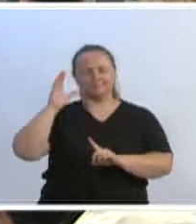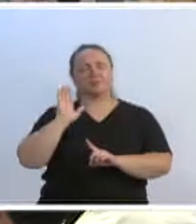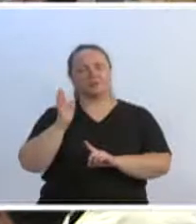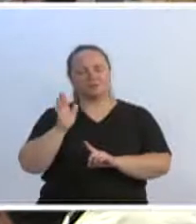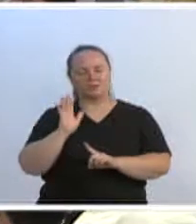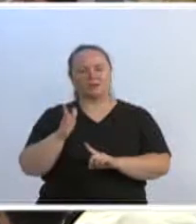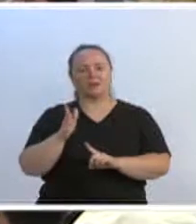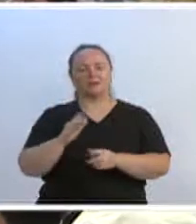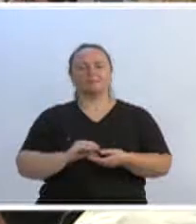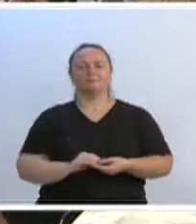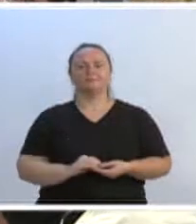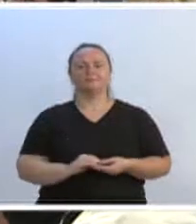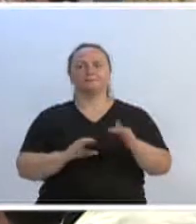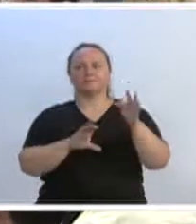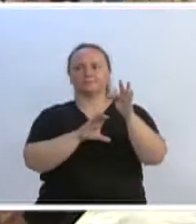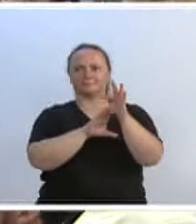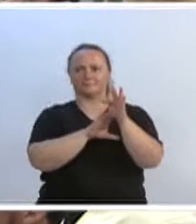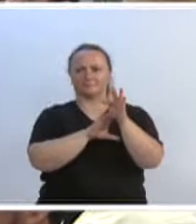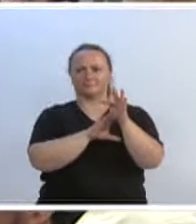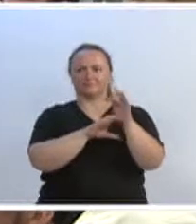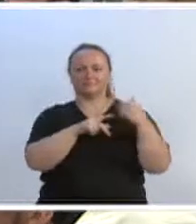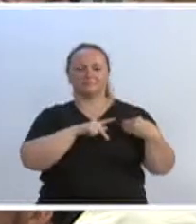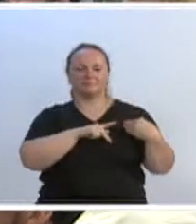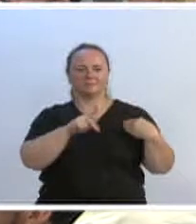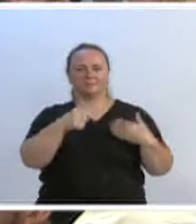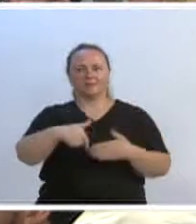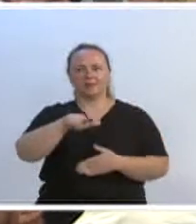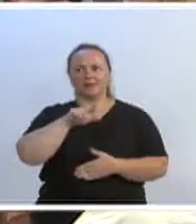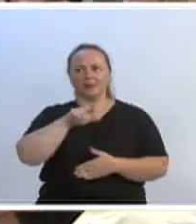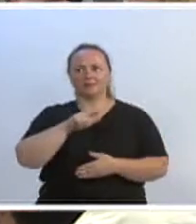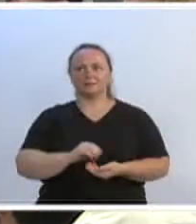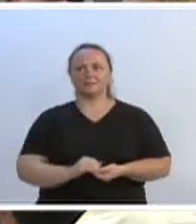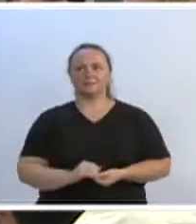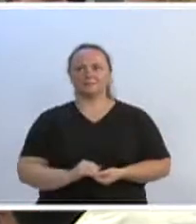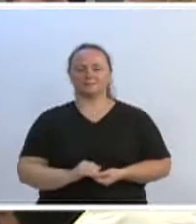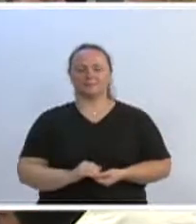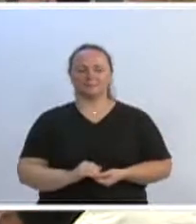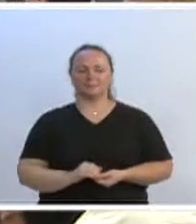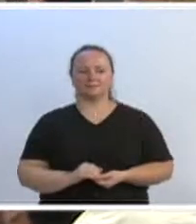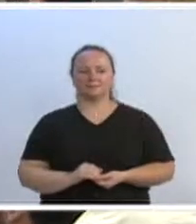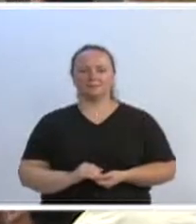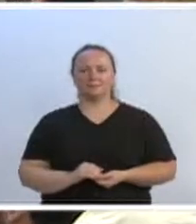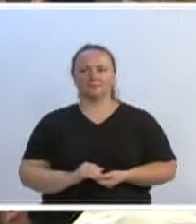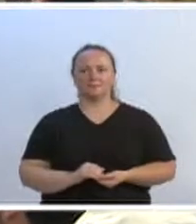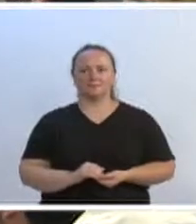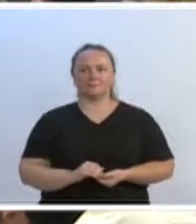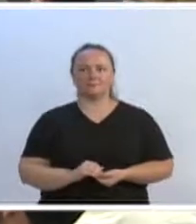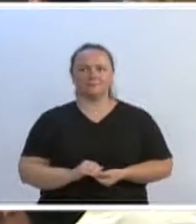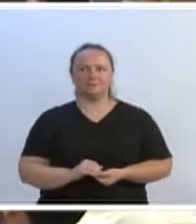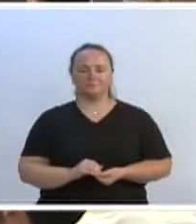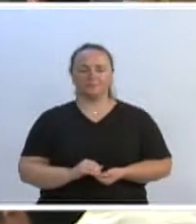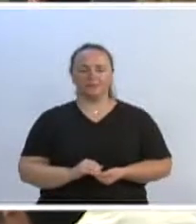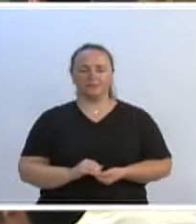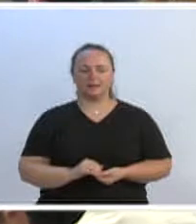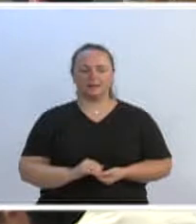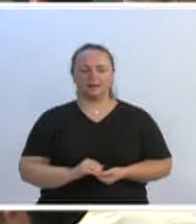E o senhor Vitor Fernando Sassi, ex-prefeito da cidade de Blumenau.